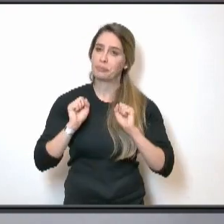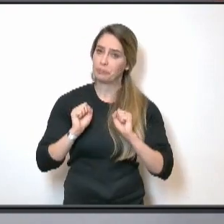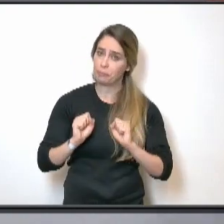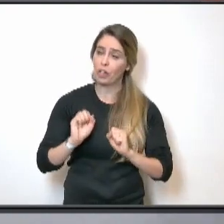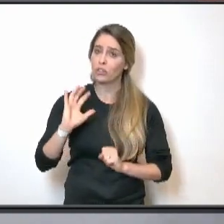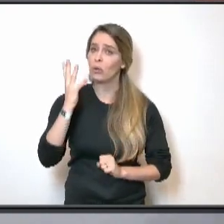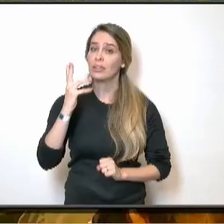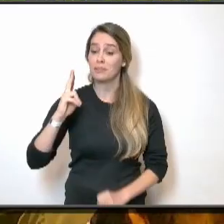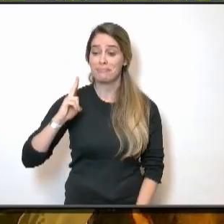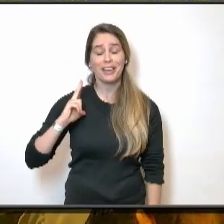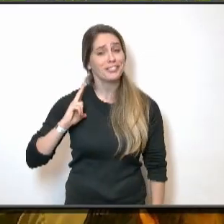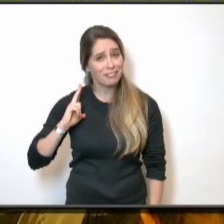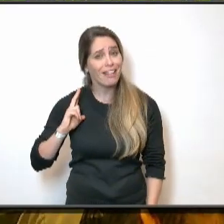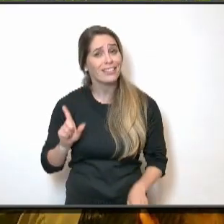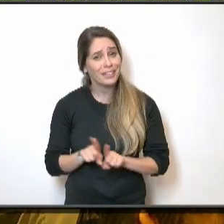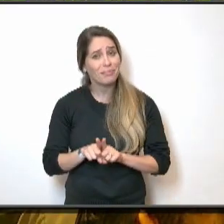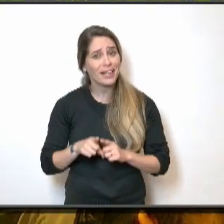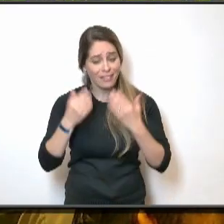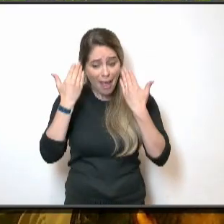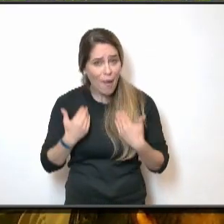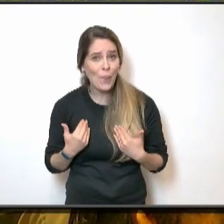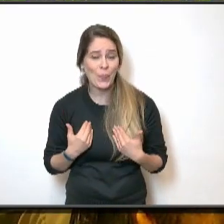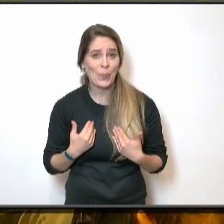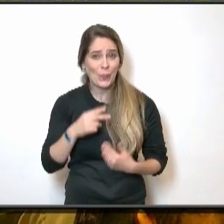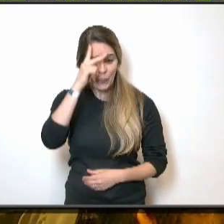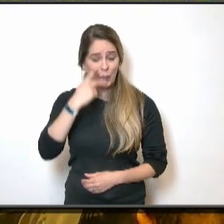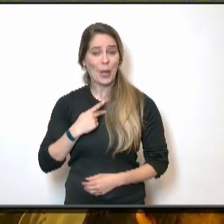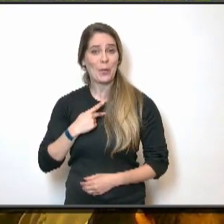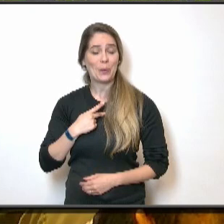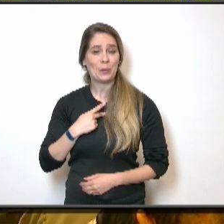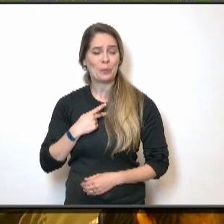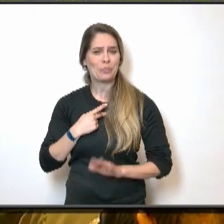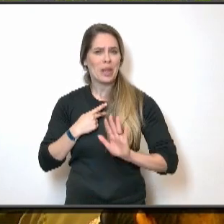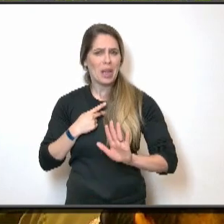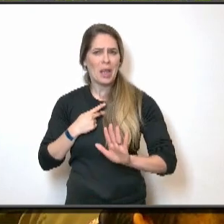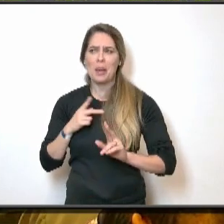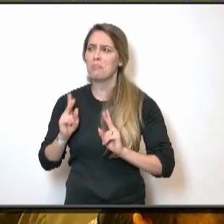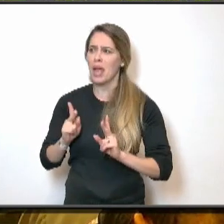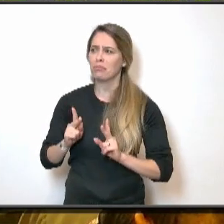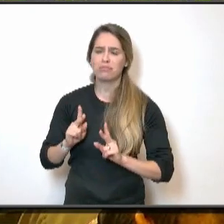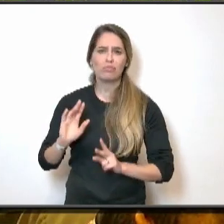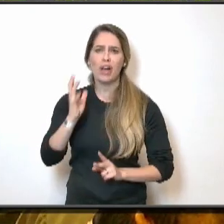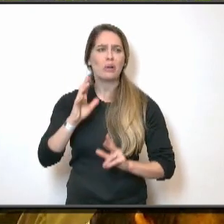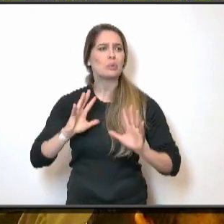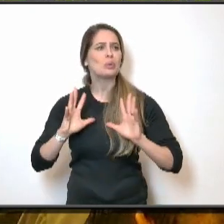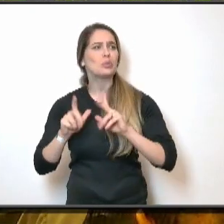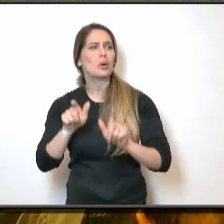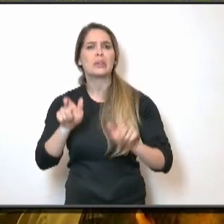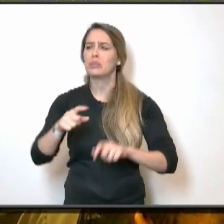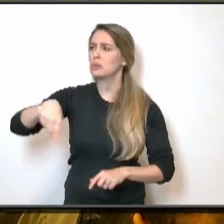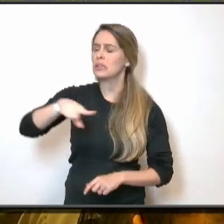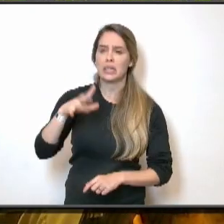em você. Mesmo que isso, de repente, não aconteça com todo esse auditório. Mesmo que